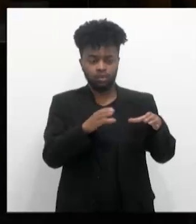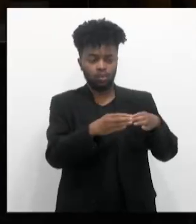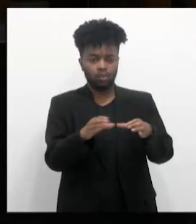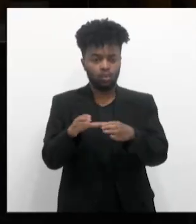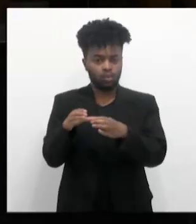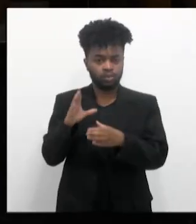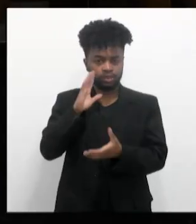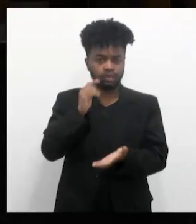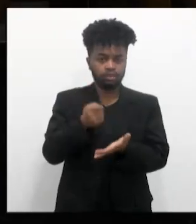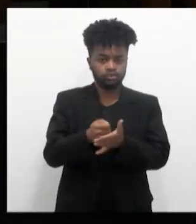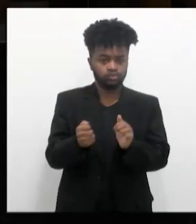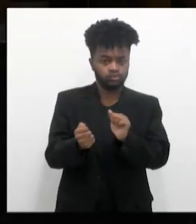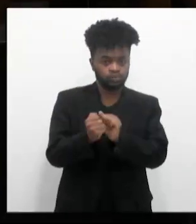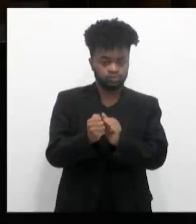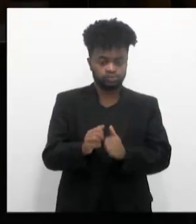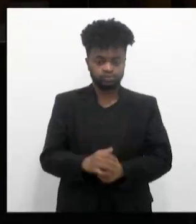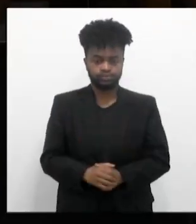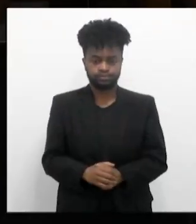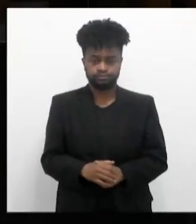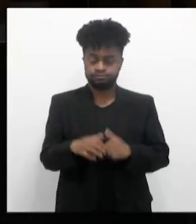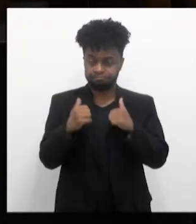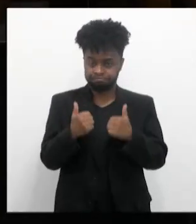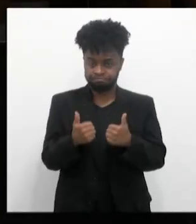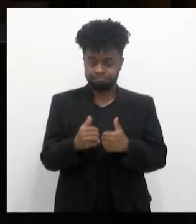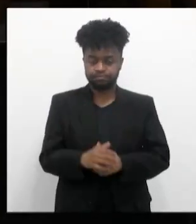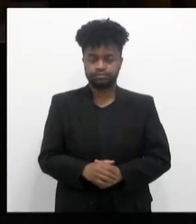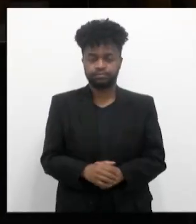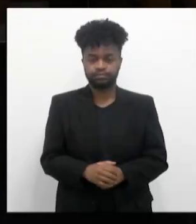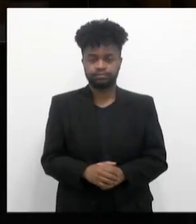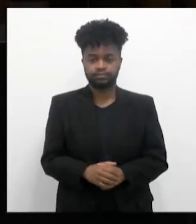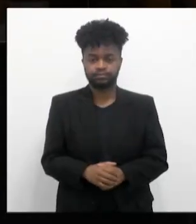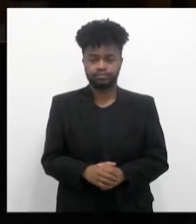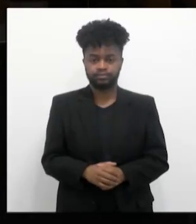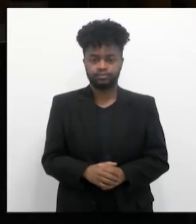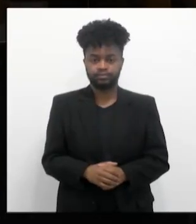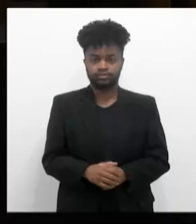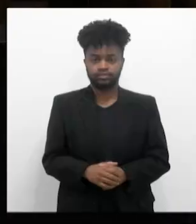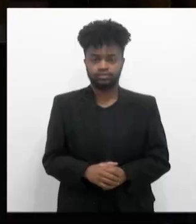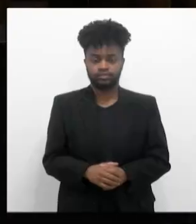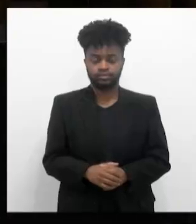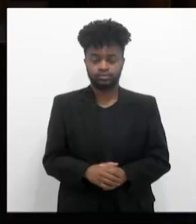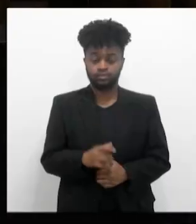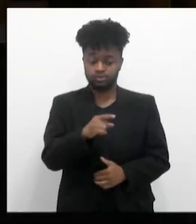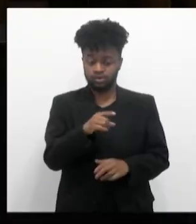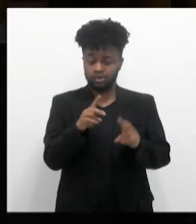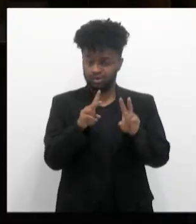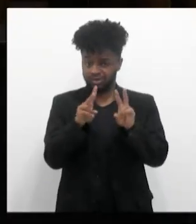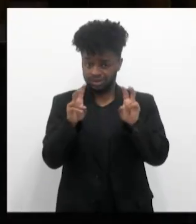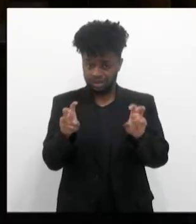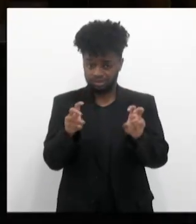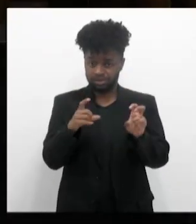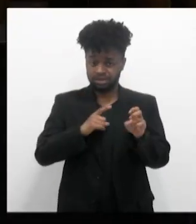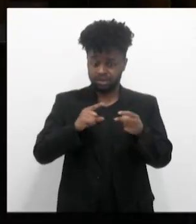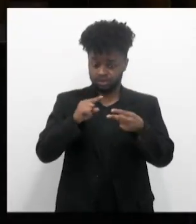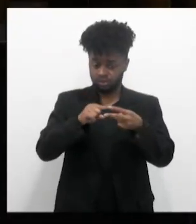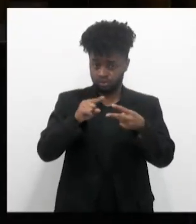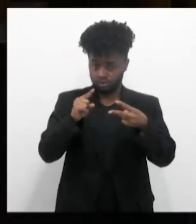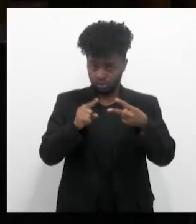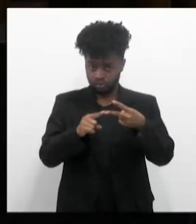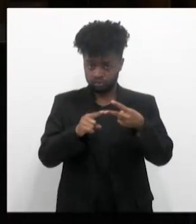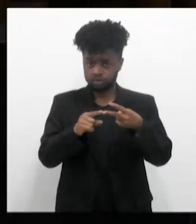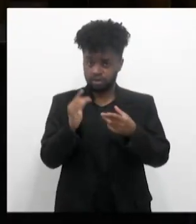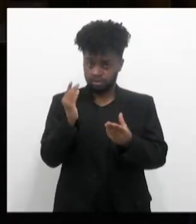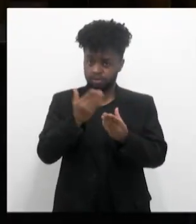pelos conselheiros. Bom, nessa esteira, deputado Dionísio Lins, tem 2 processos